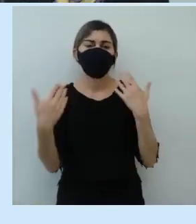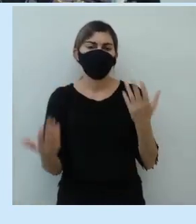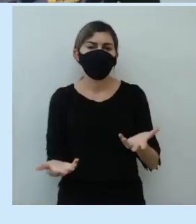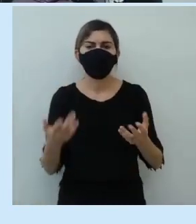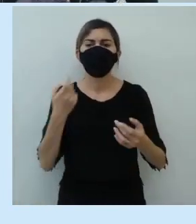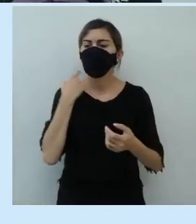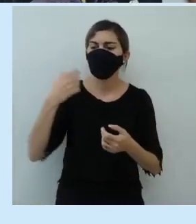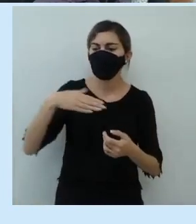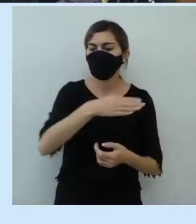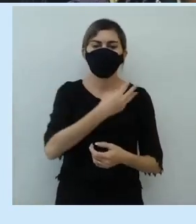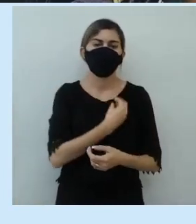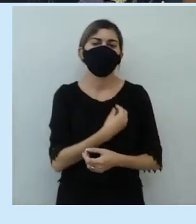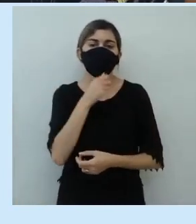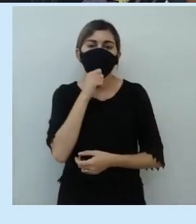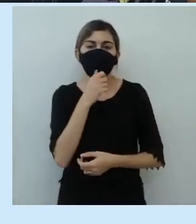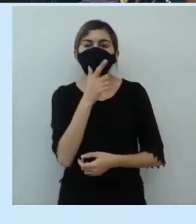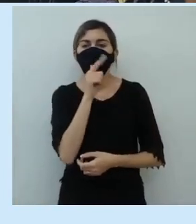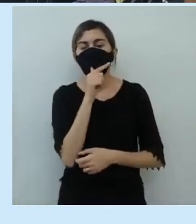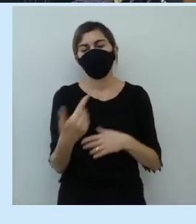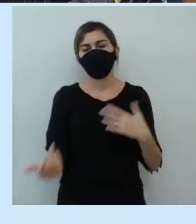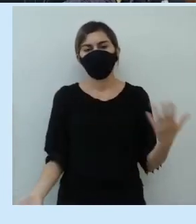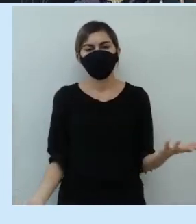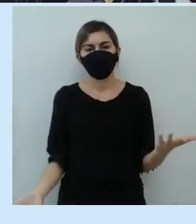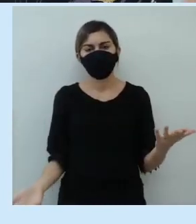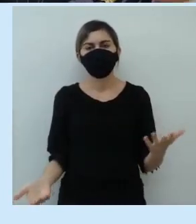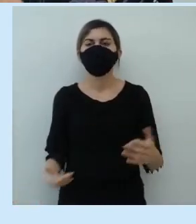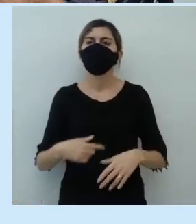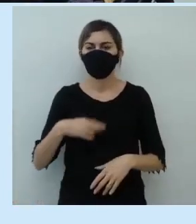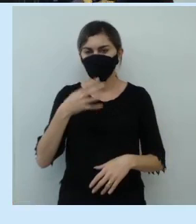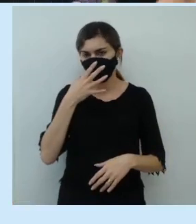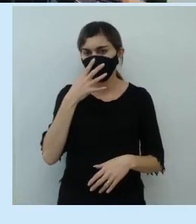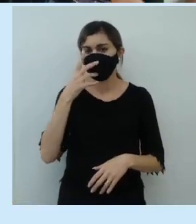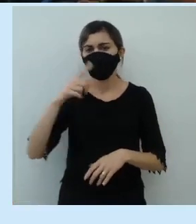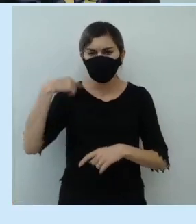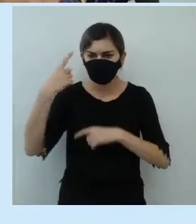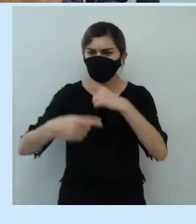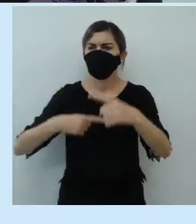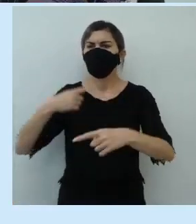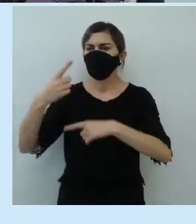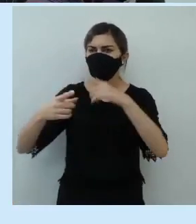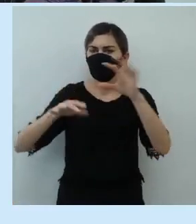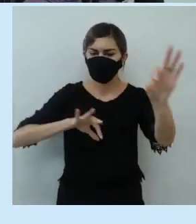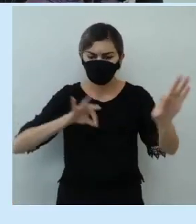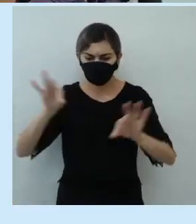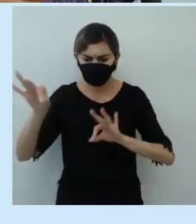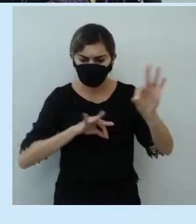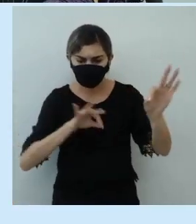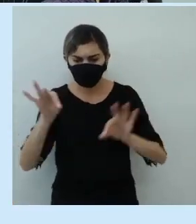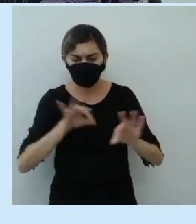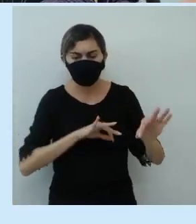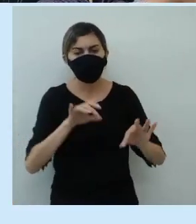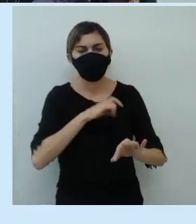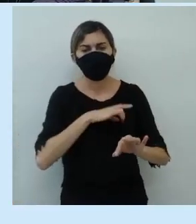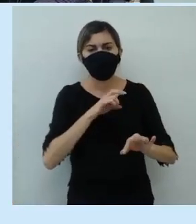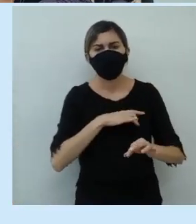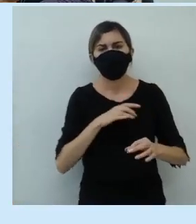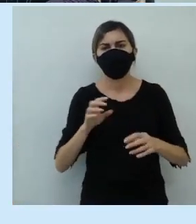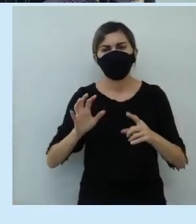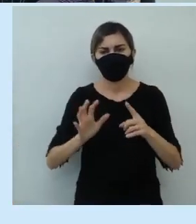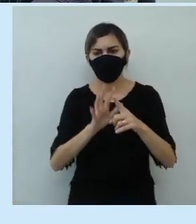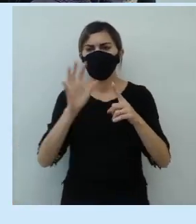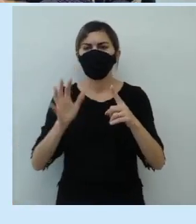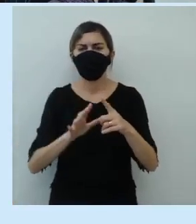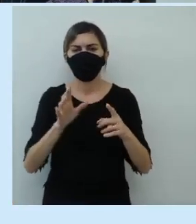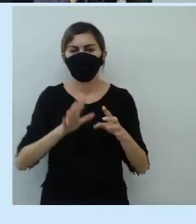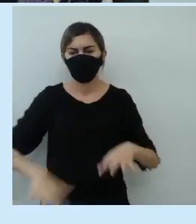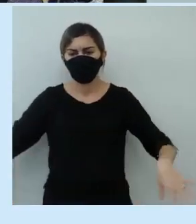é que o peixe vai viver sem água? Né? Então observe que ela o tempo todo está tramando um medo, gerando um medo